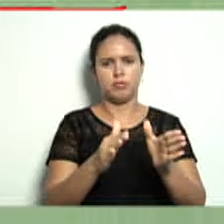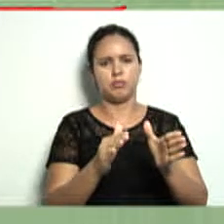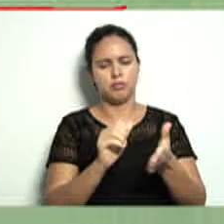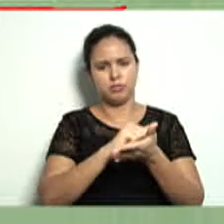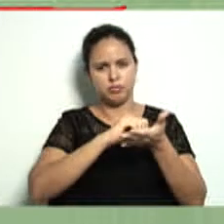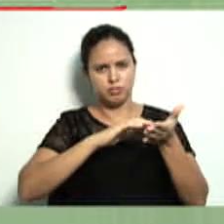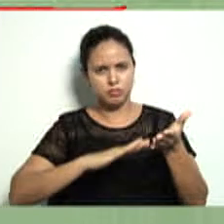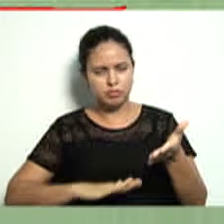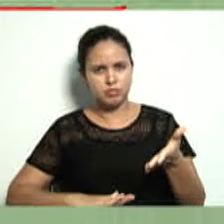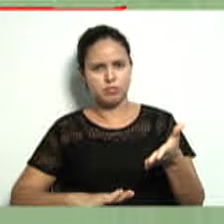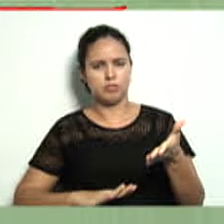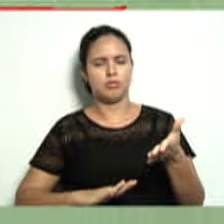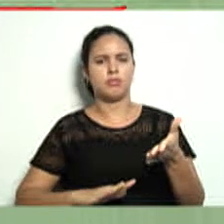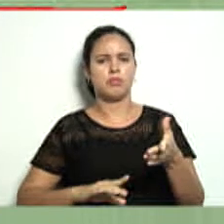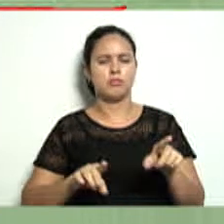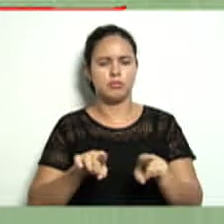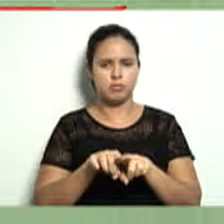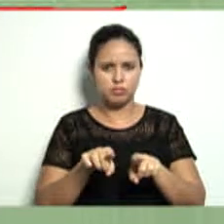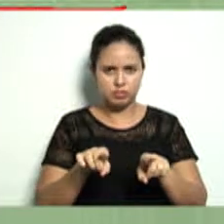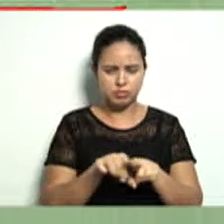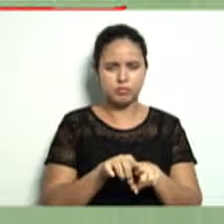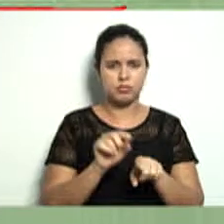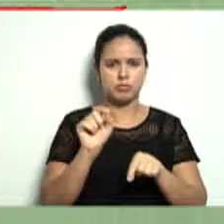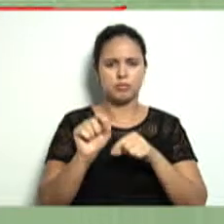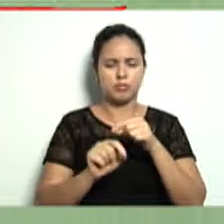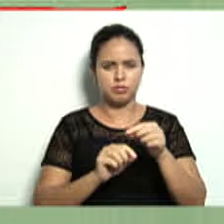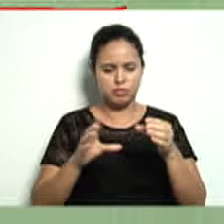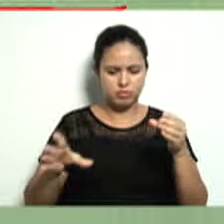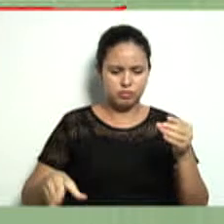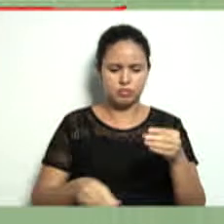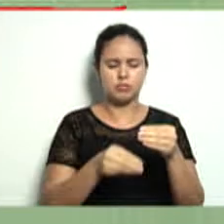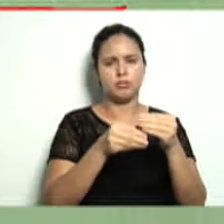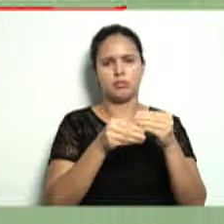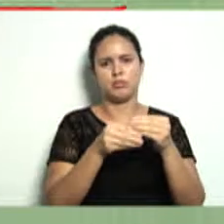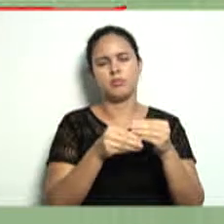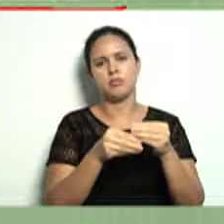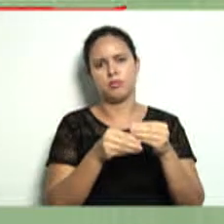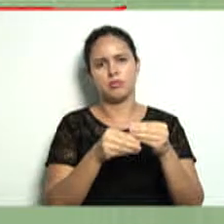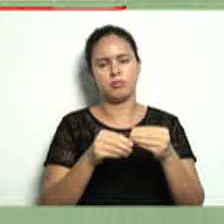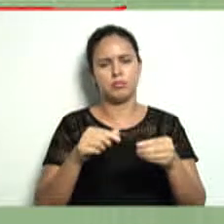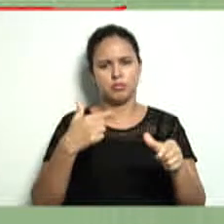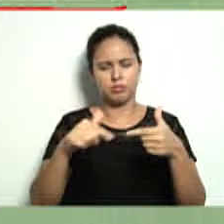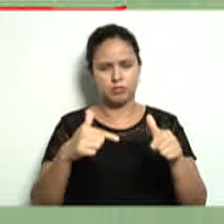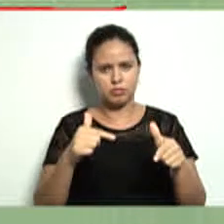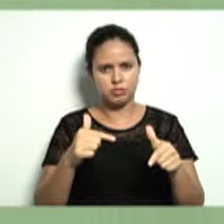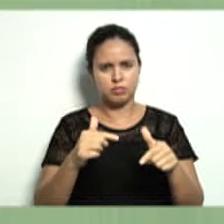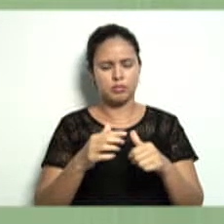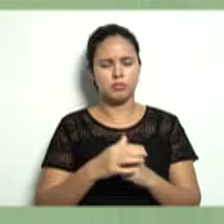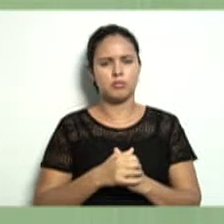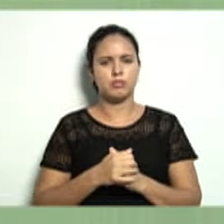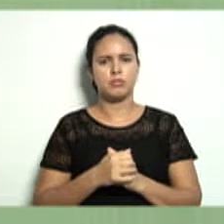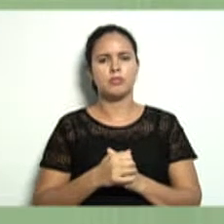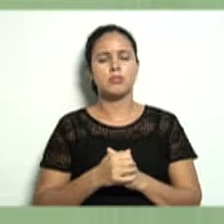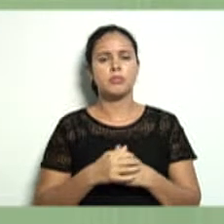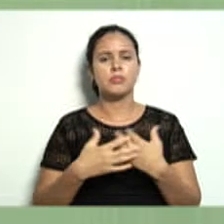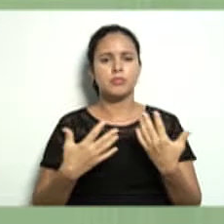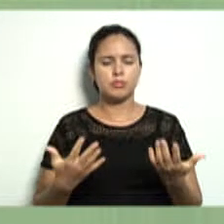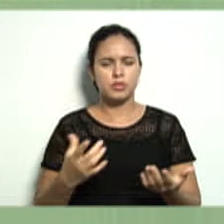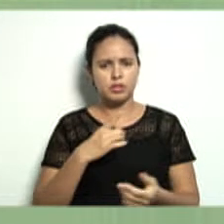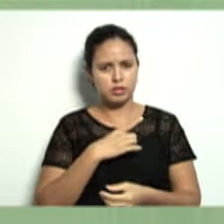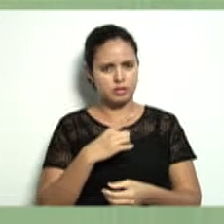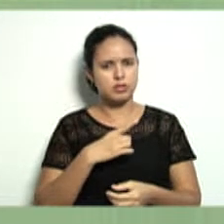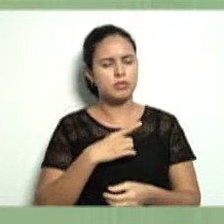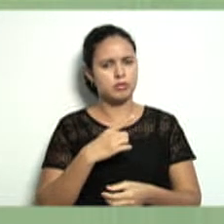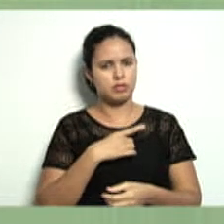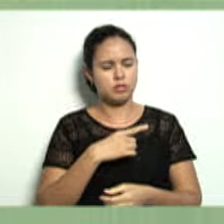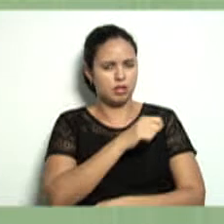direcionamento estratégico, conceder efetividade e eficiência às operações. Então, nós já temos aqui